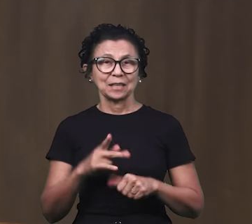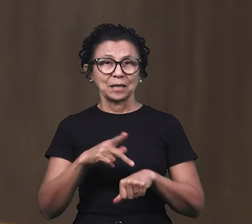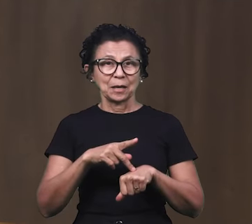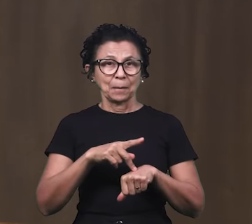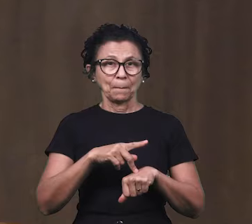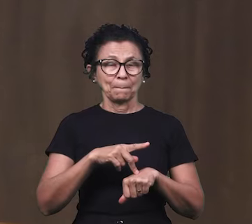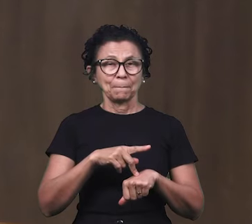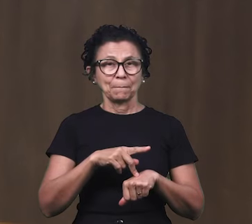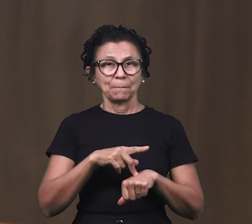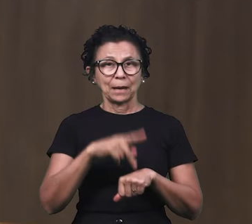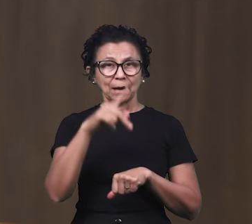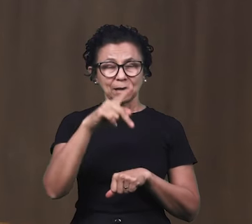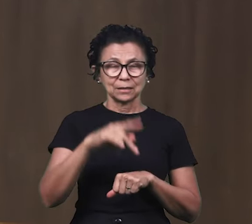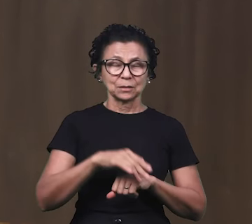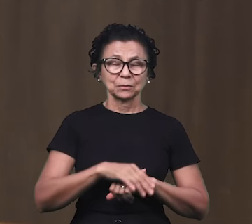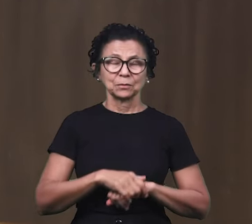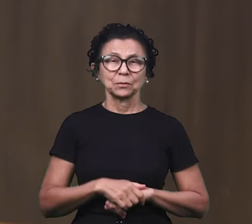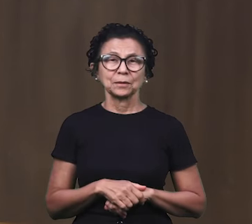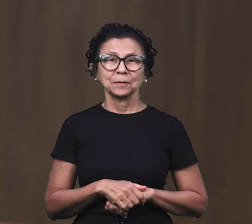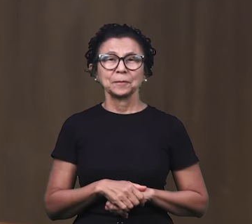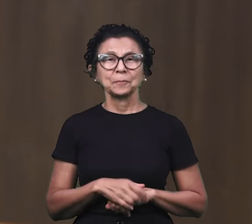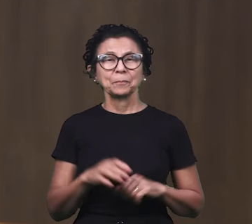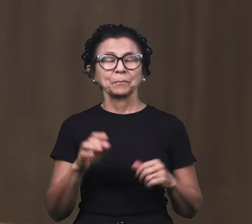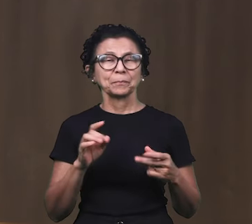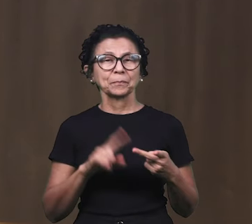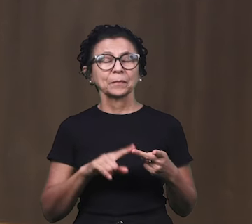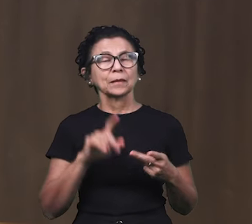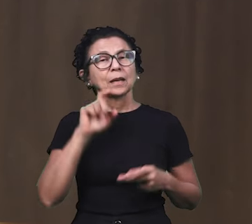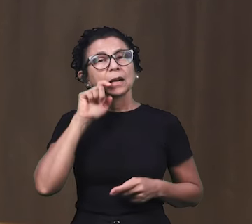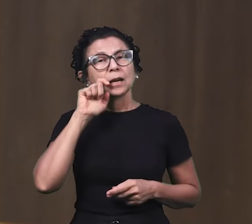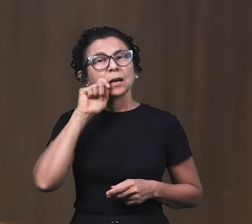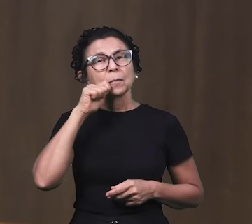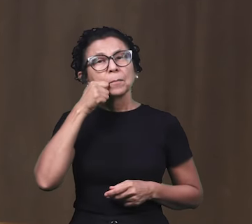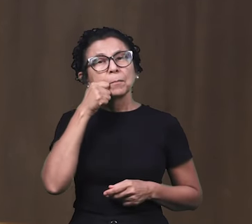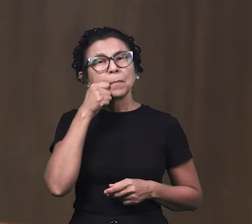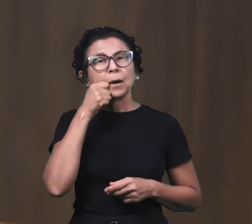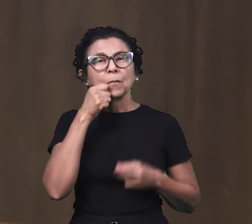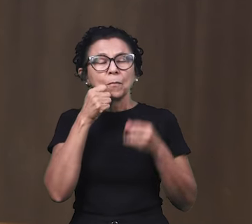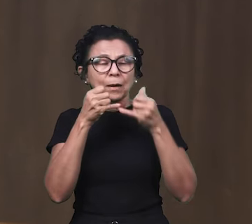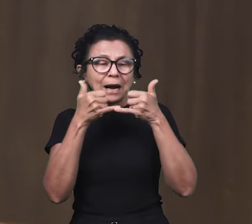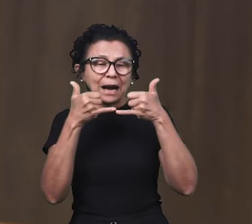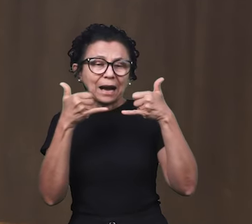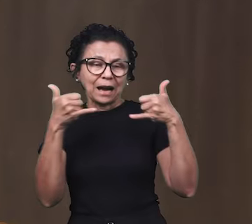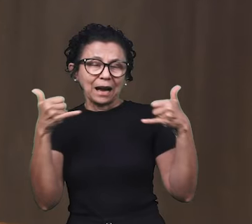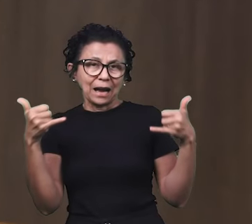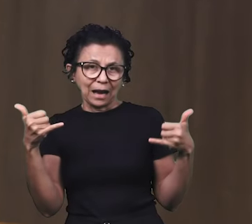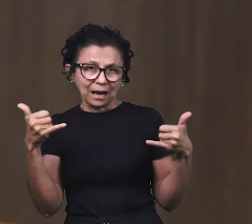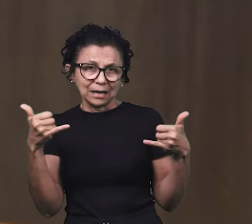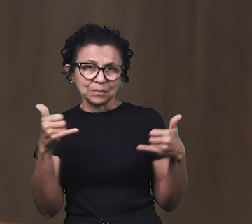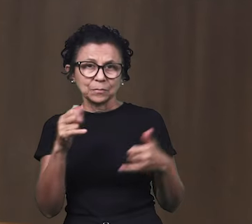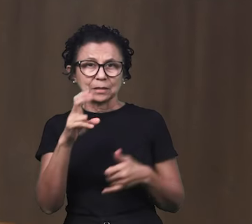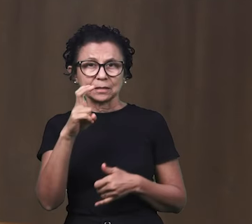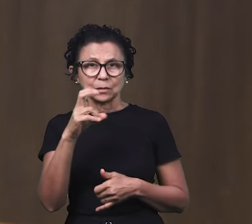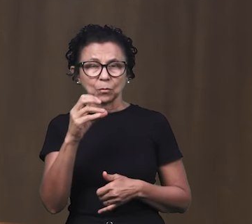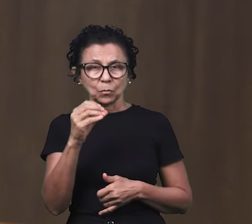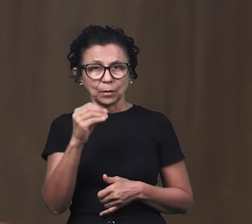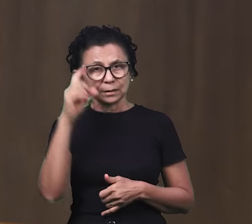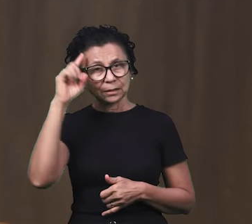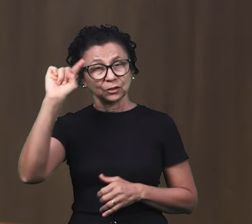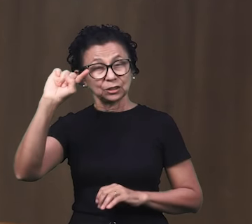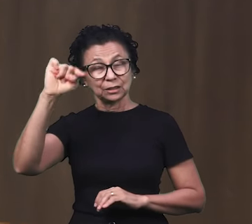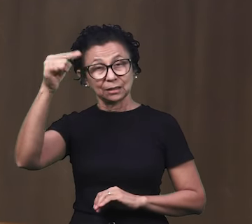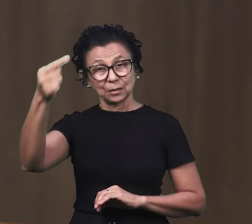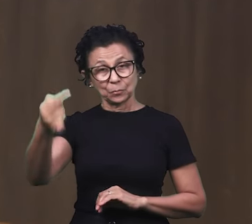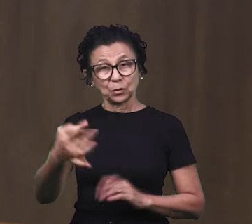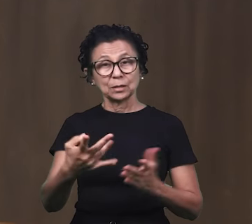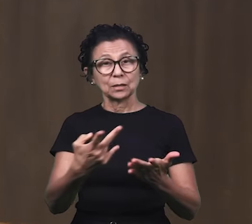dos Pães Asmos, chamada de a festa dos Pentecostes, que a palavra